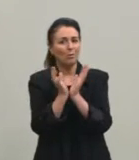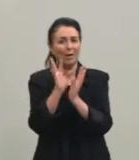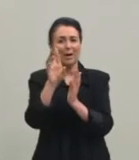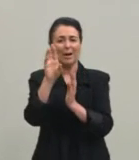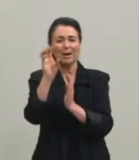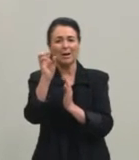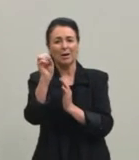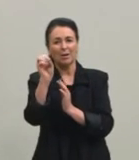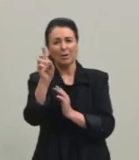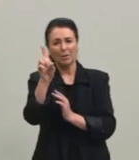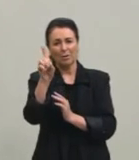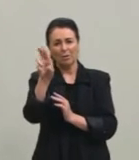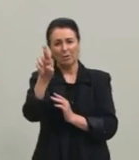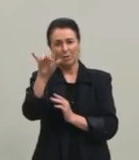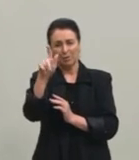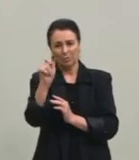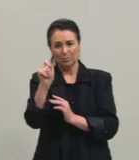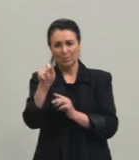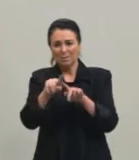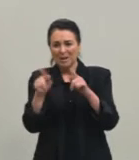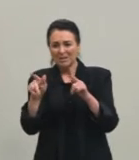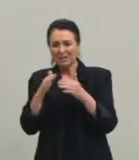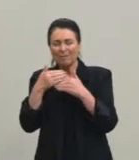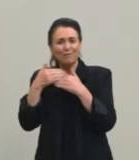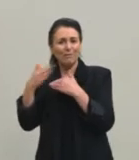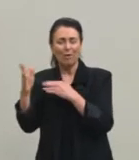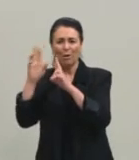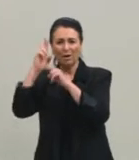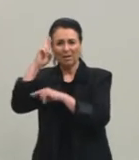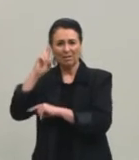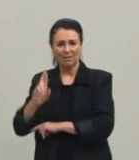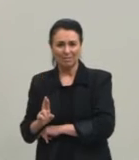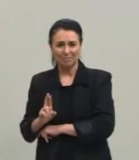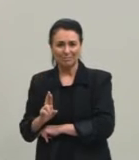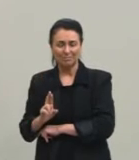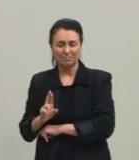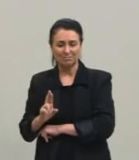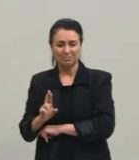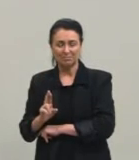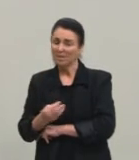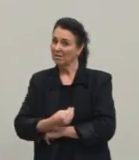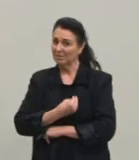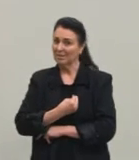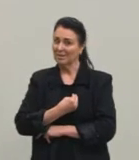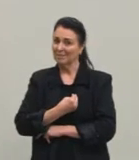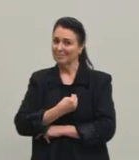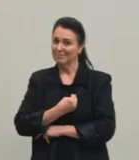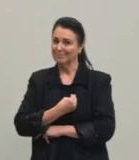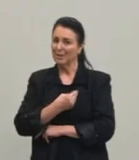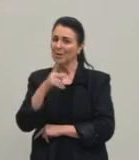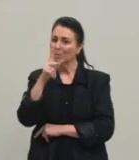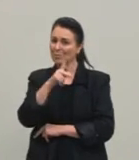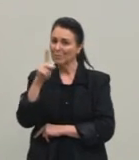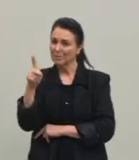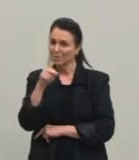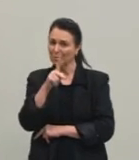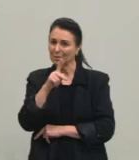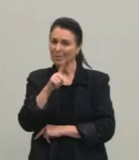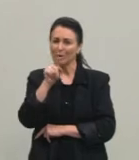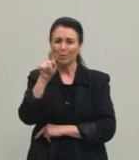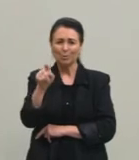essas coisas extrapolam a razão e fazem parte do mundo da vida. Rodrigo, você foi uma pessoa